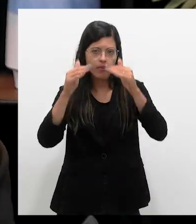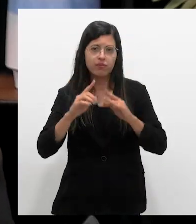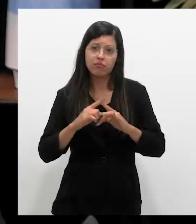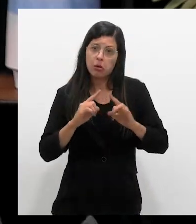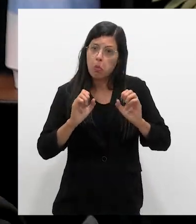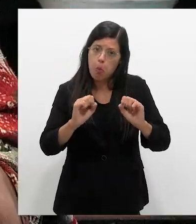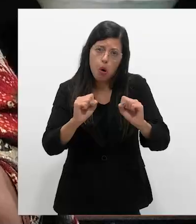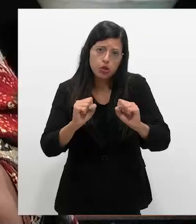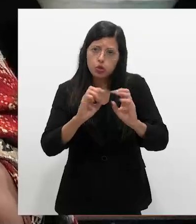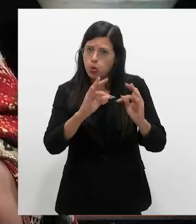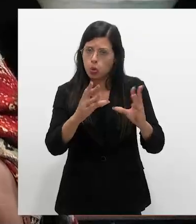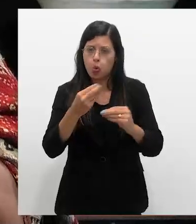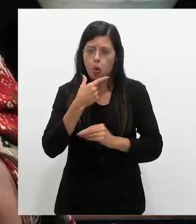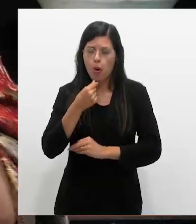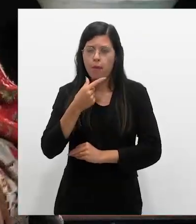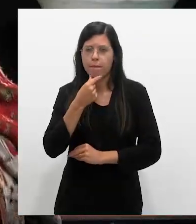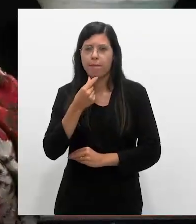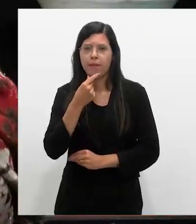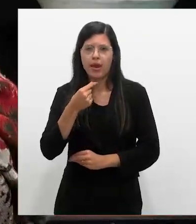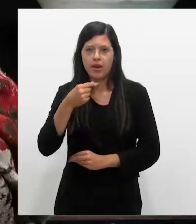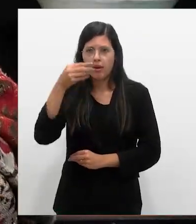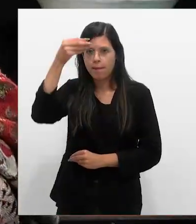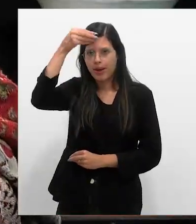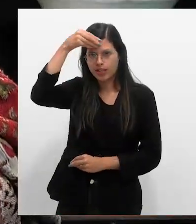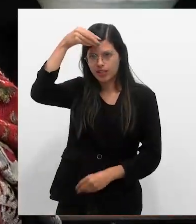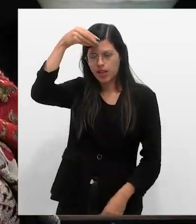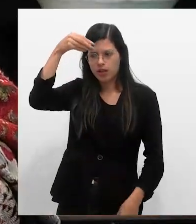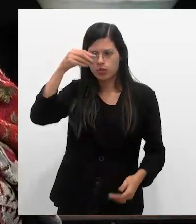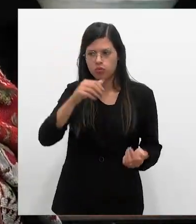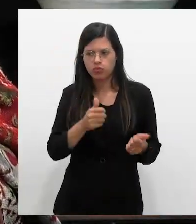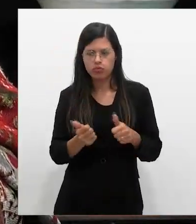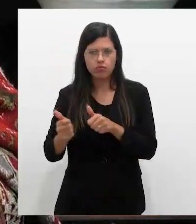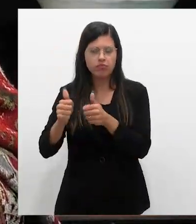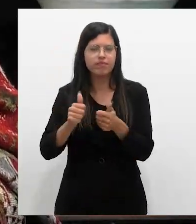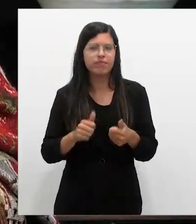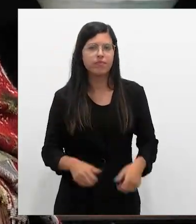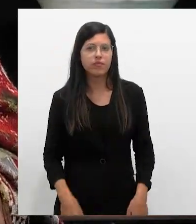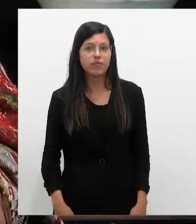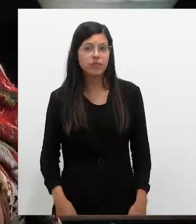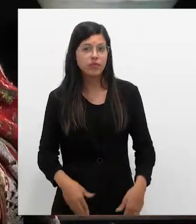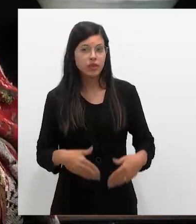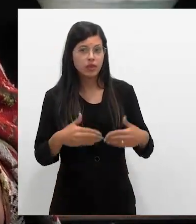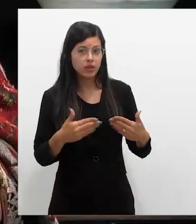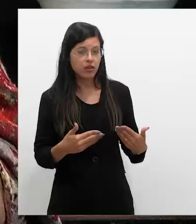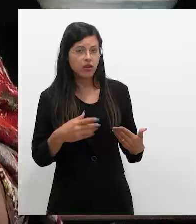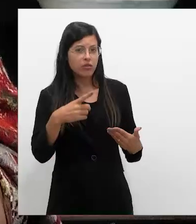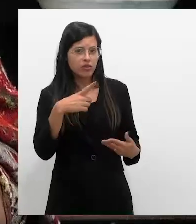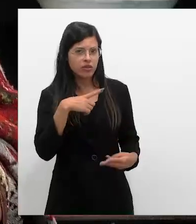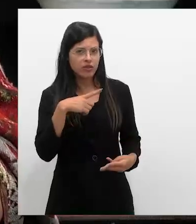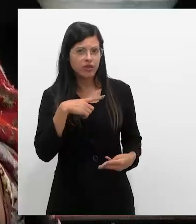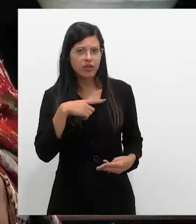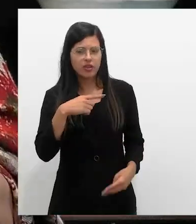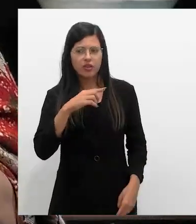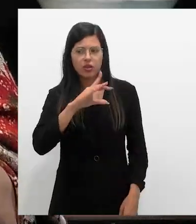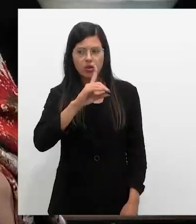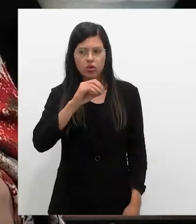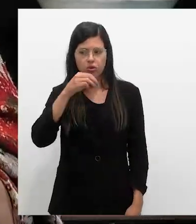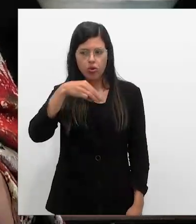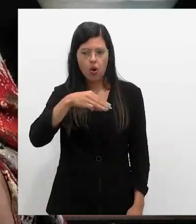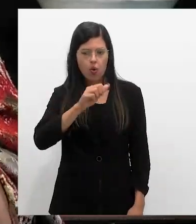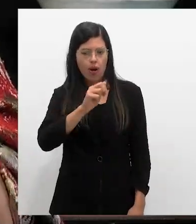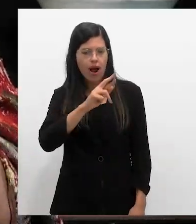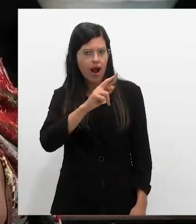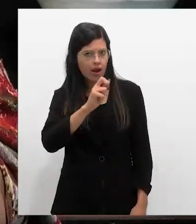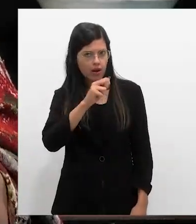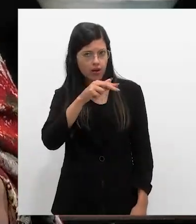em tese. O nosso cardeal do Rio de Janeiro, Sua Eminência, Dom Arani João Tempesta, faz parte desse grupo seleto